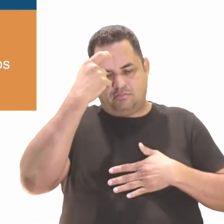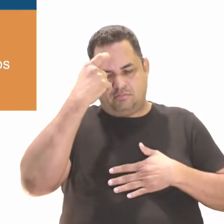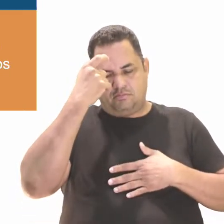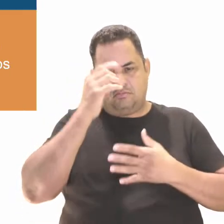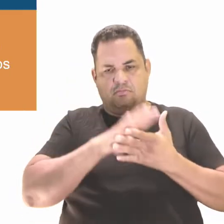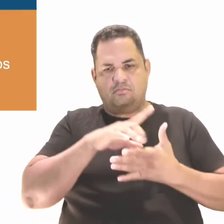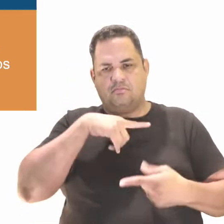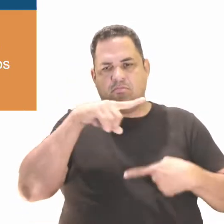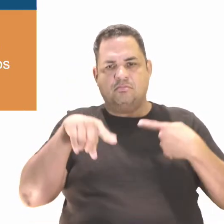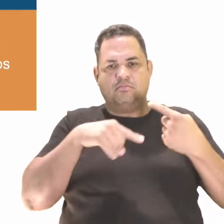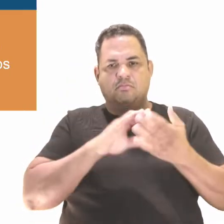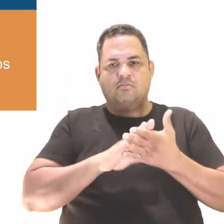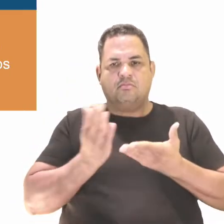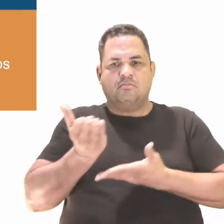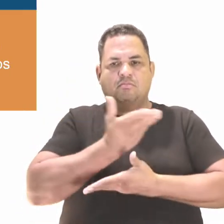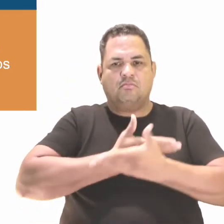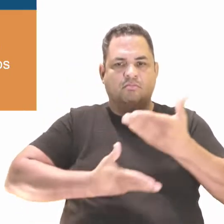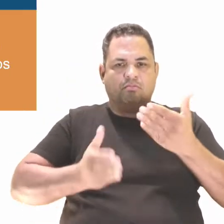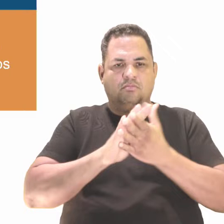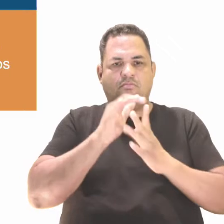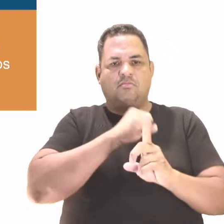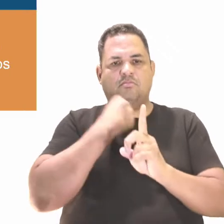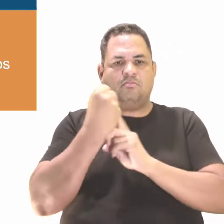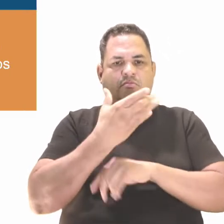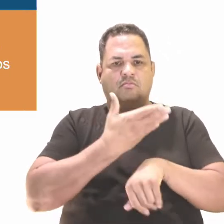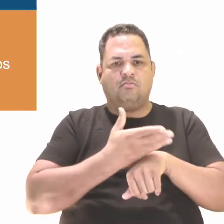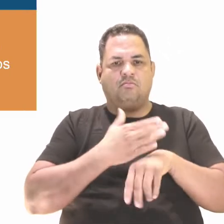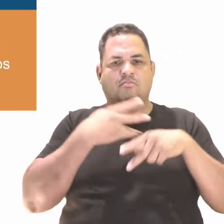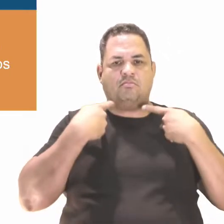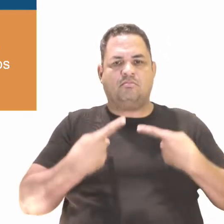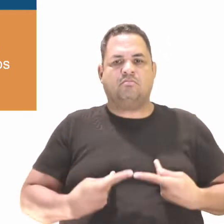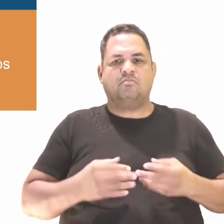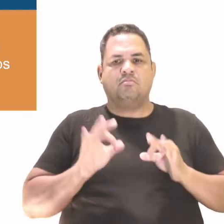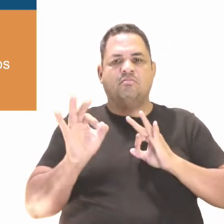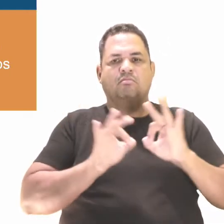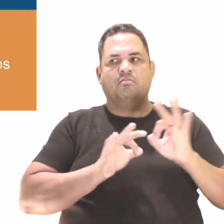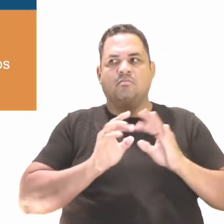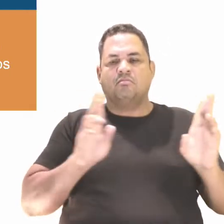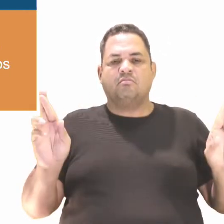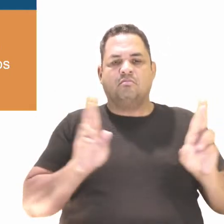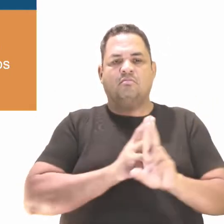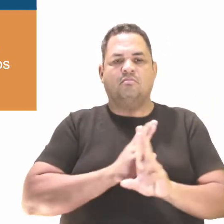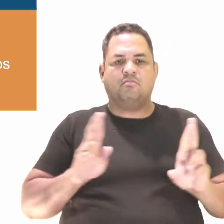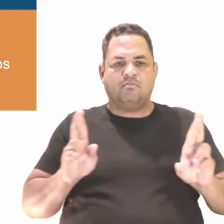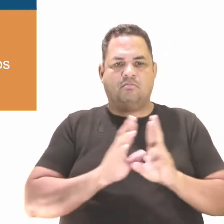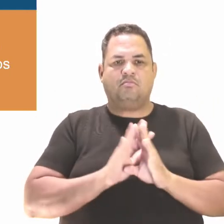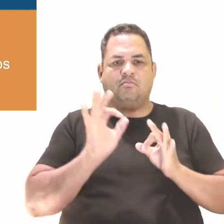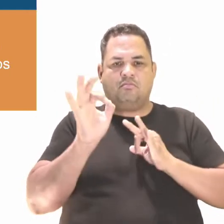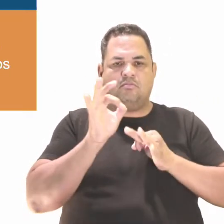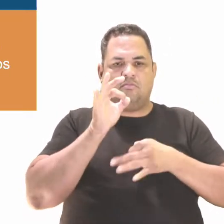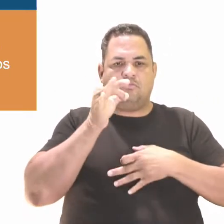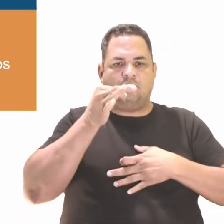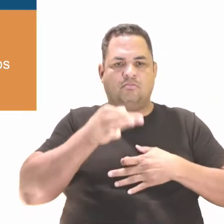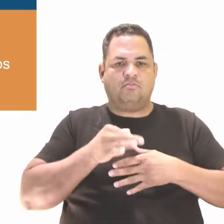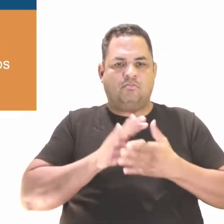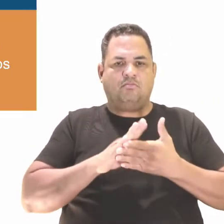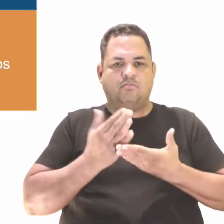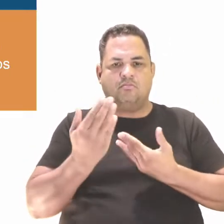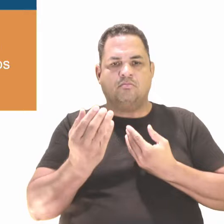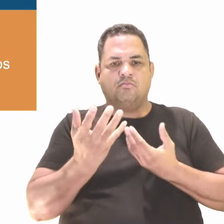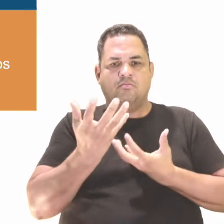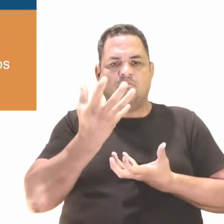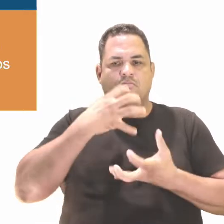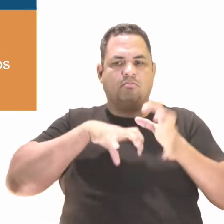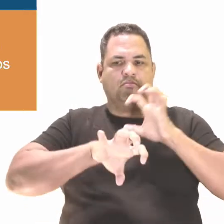interagir socialmente em práticas corporais de modo a estabelecer relações construtivas,